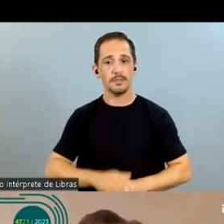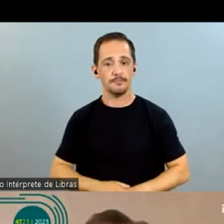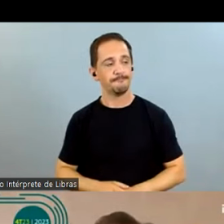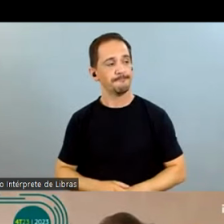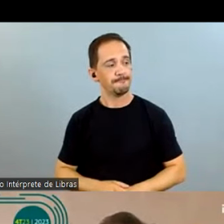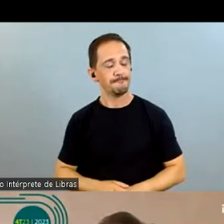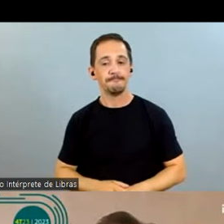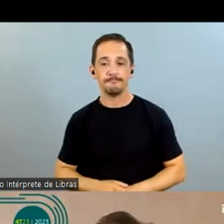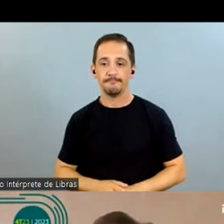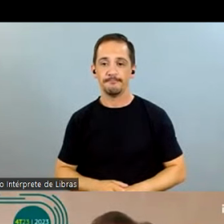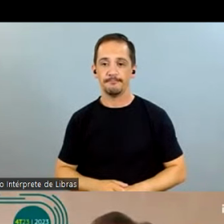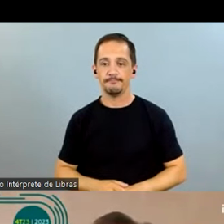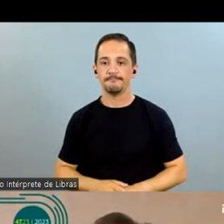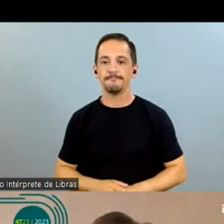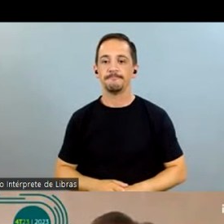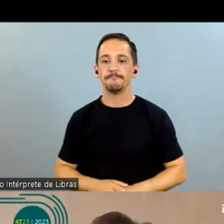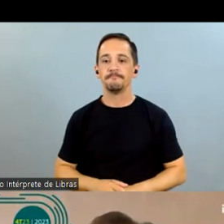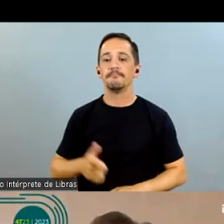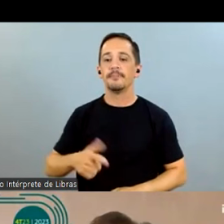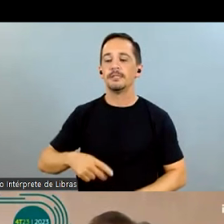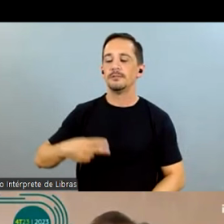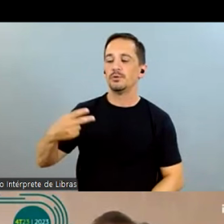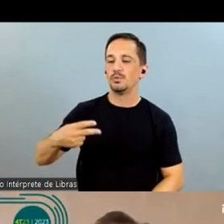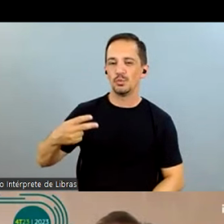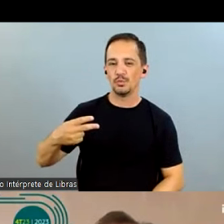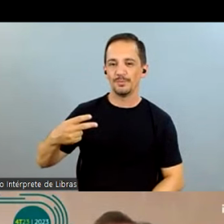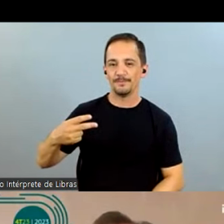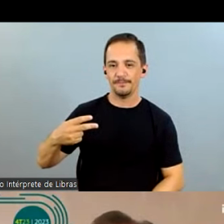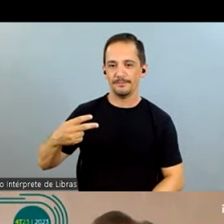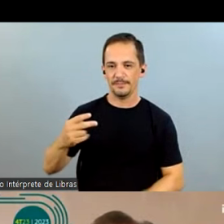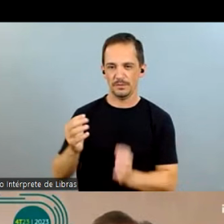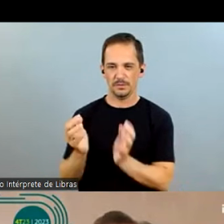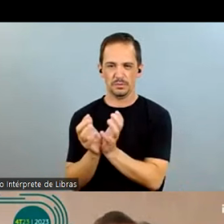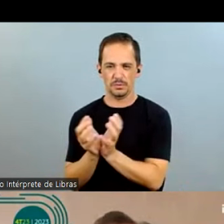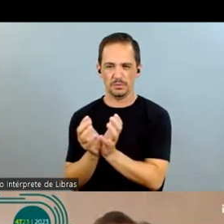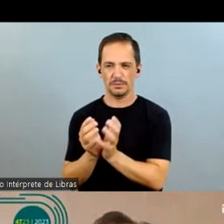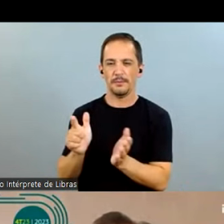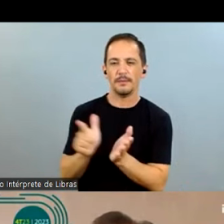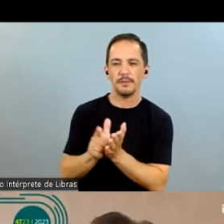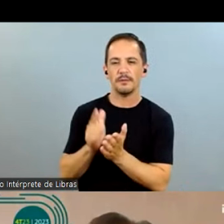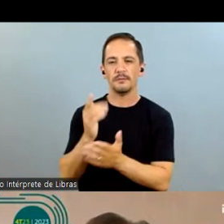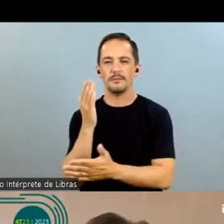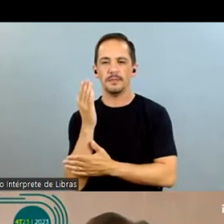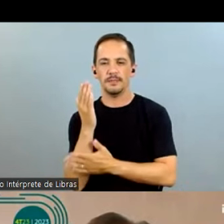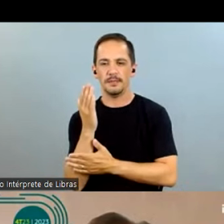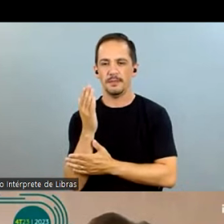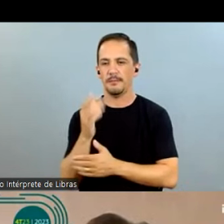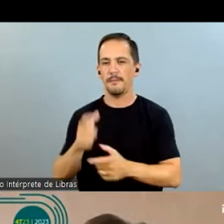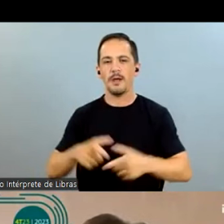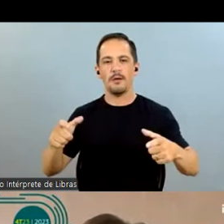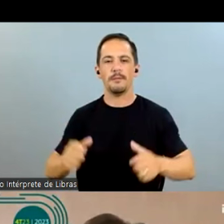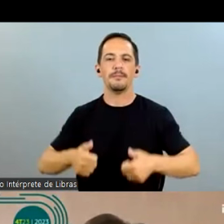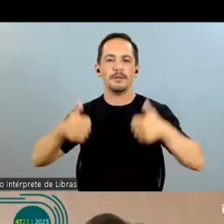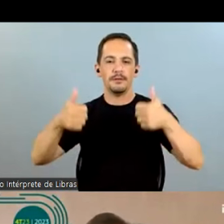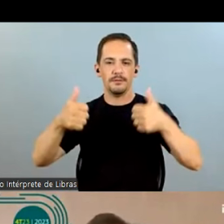5 bilhões e o segundo lugar na categoria eh papeis celulos do prêmio maiores e melhores eh